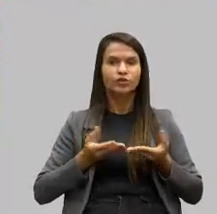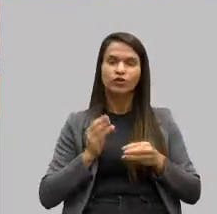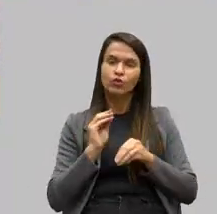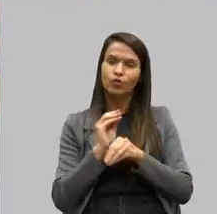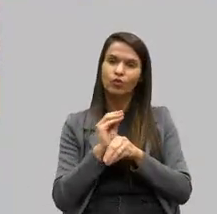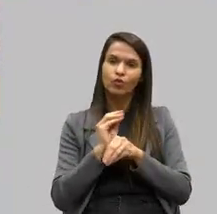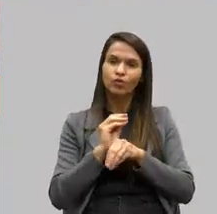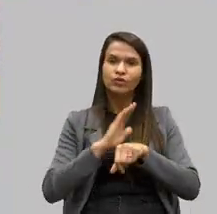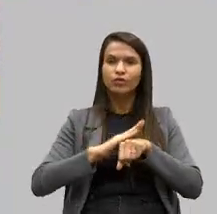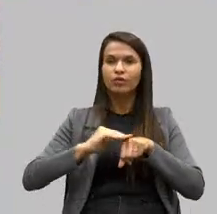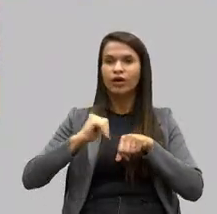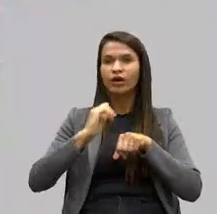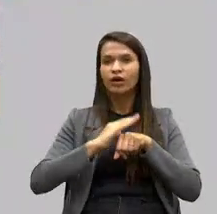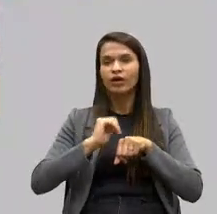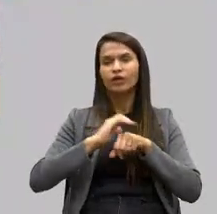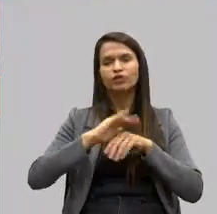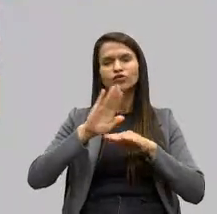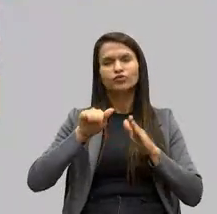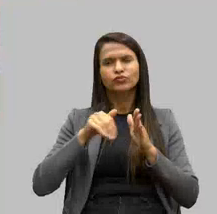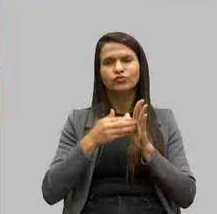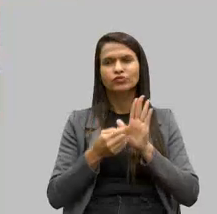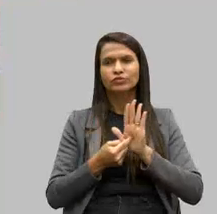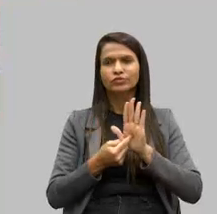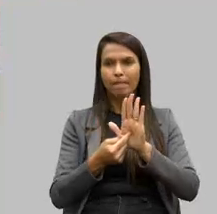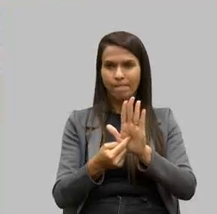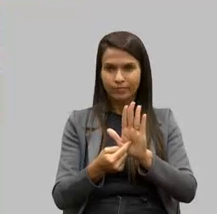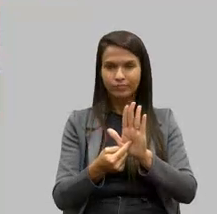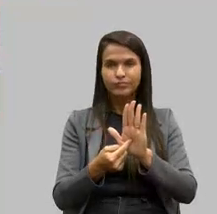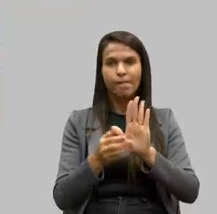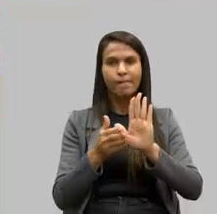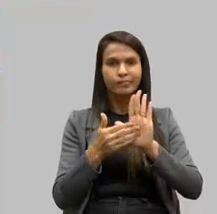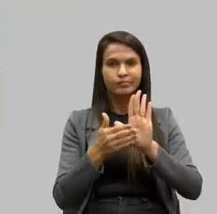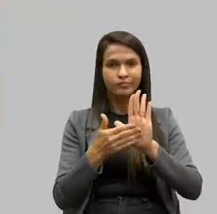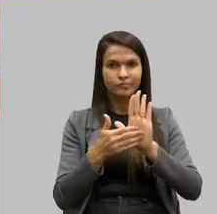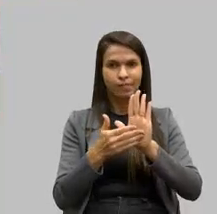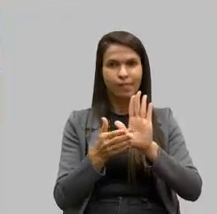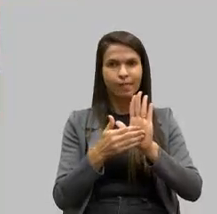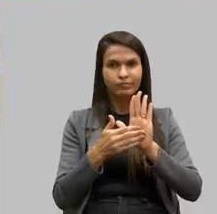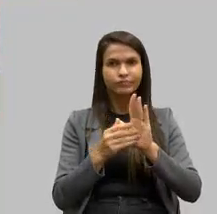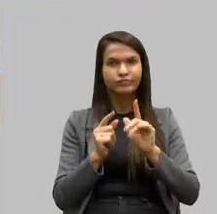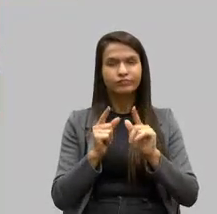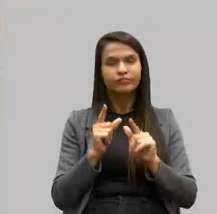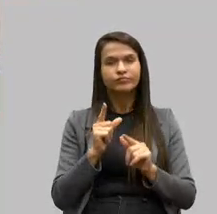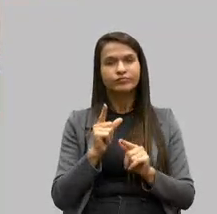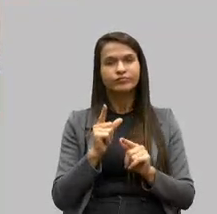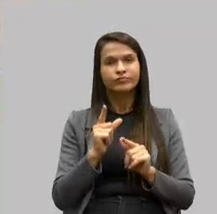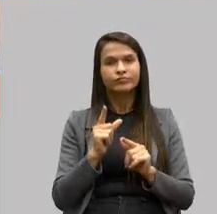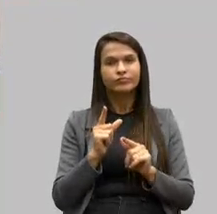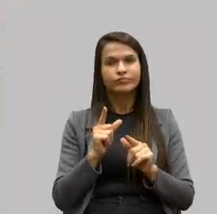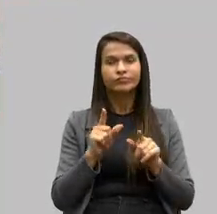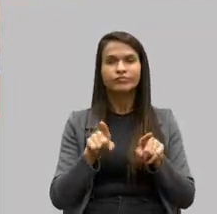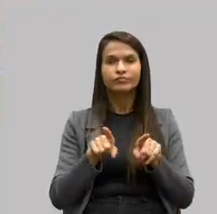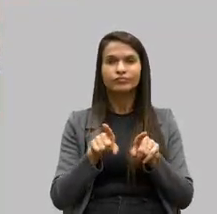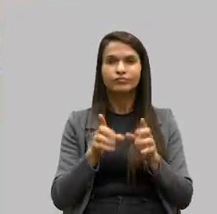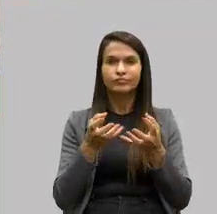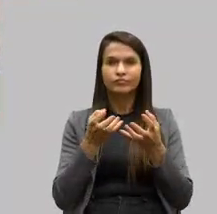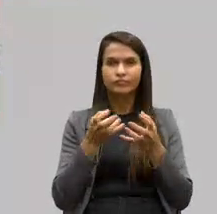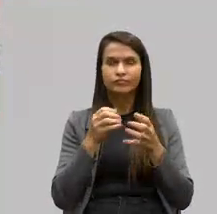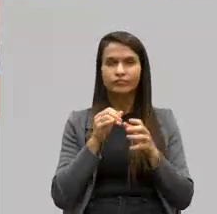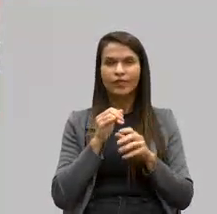carinho de tudo que a gente leva. E a gente sabe que isso é sentido na ponta. Eu quero dizer para o senhor que